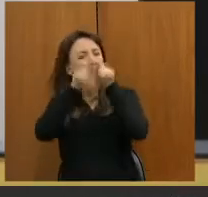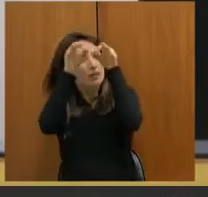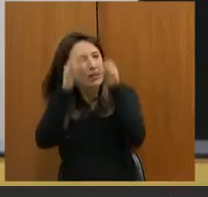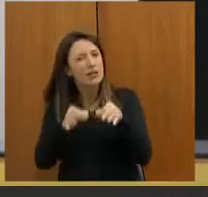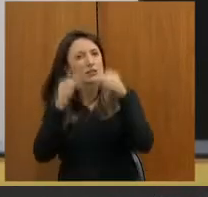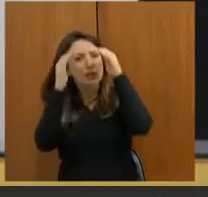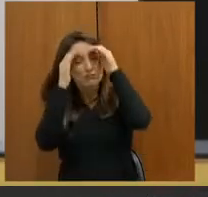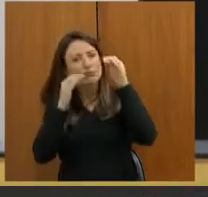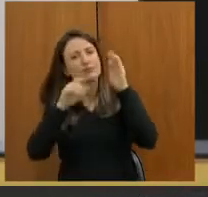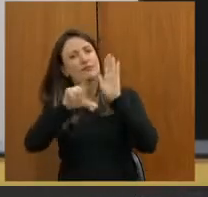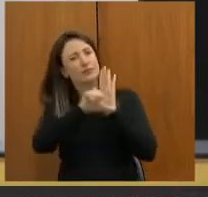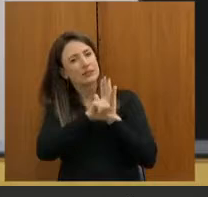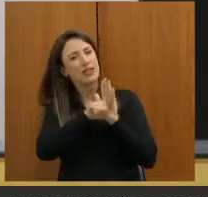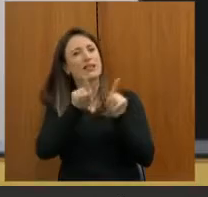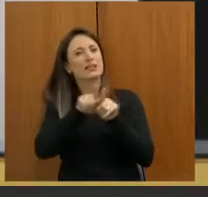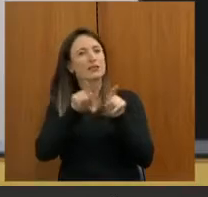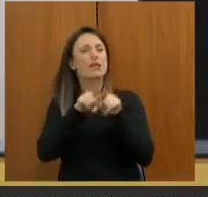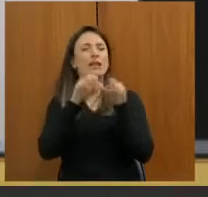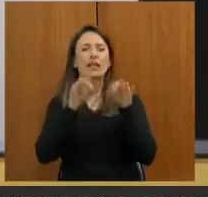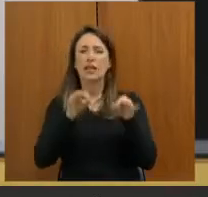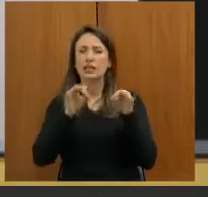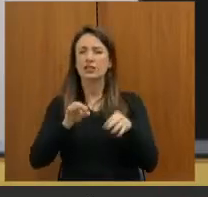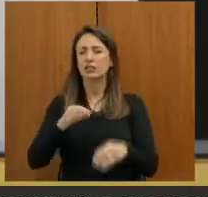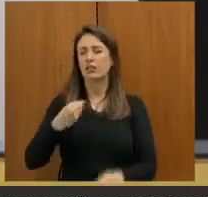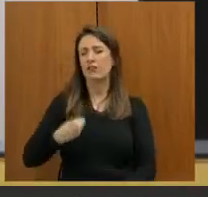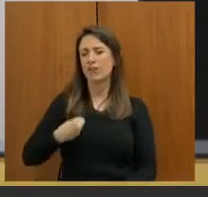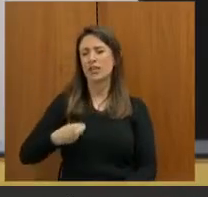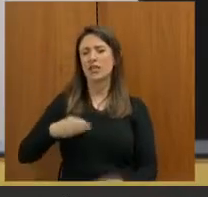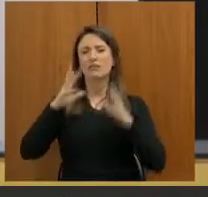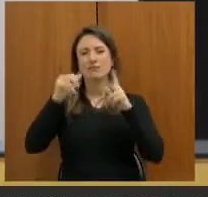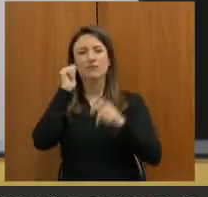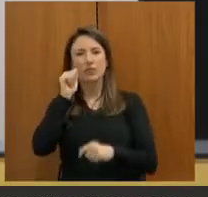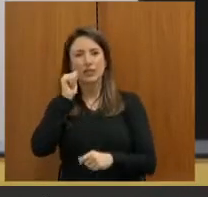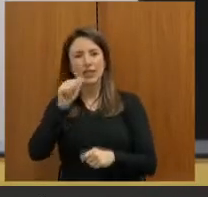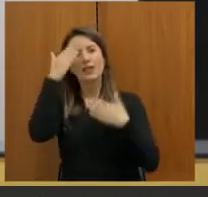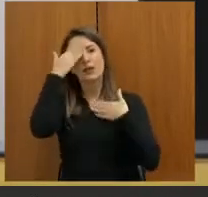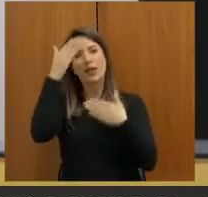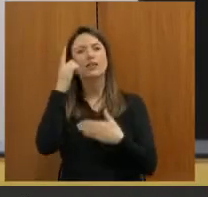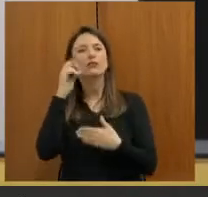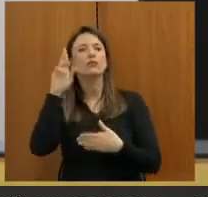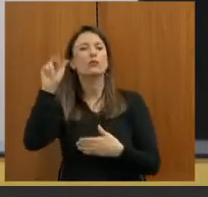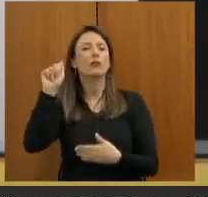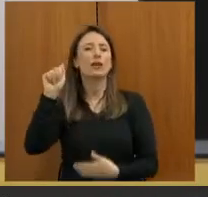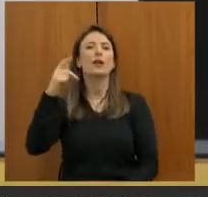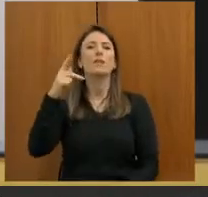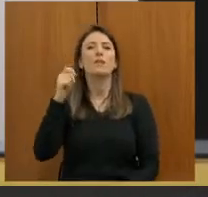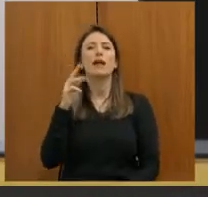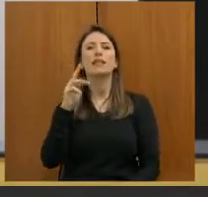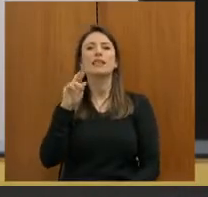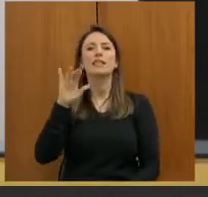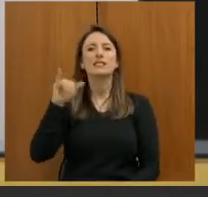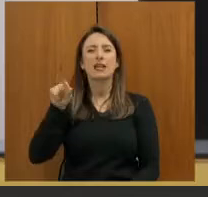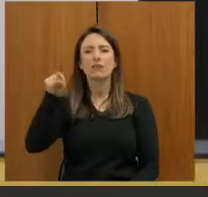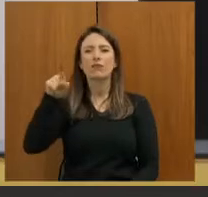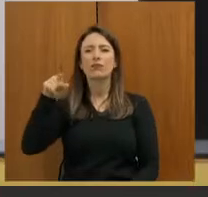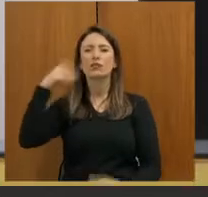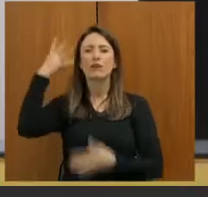a vida das nossas mulheres nossas meninas eu agradeço pela paciência especialmente pela contribuição é